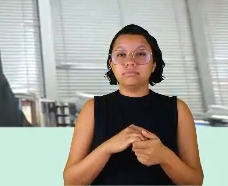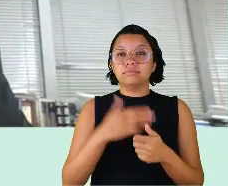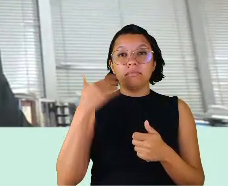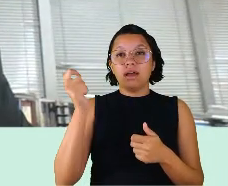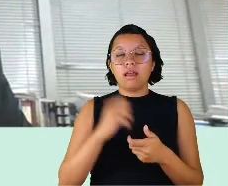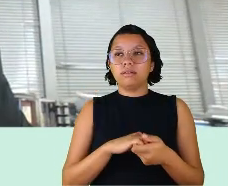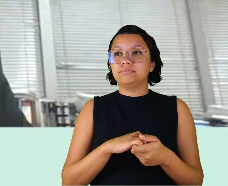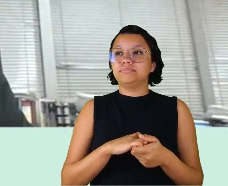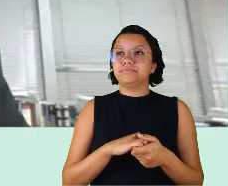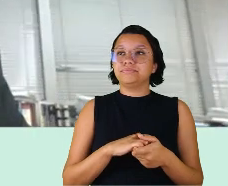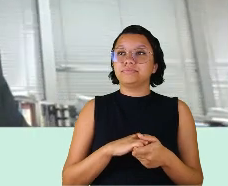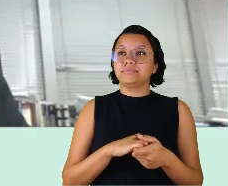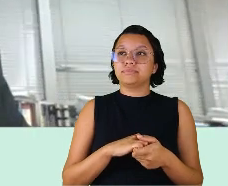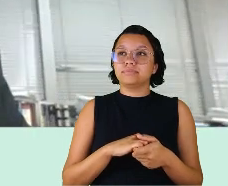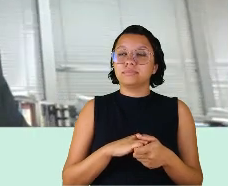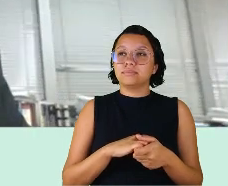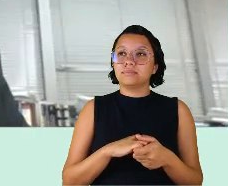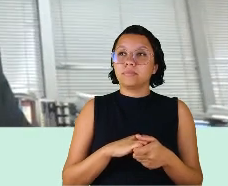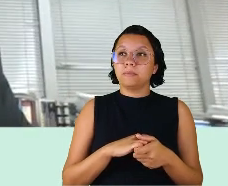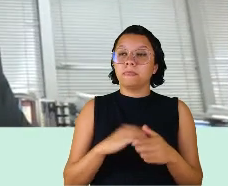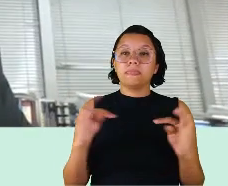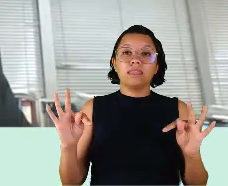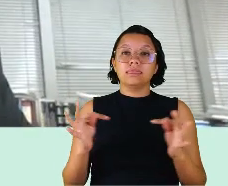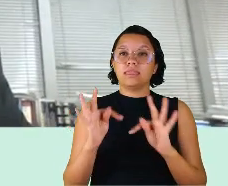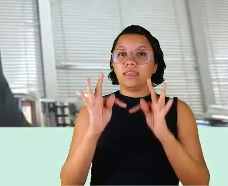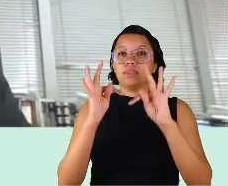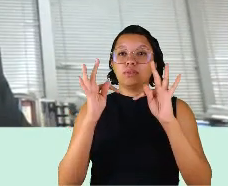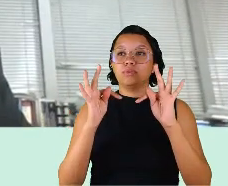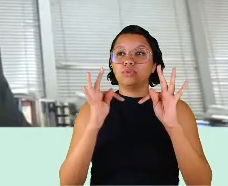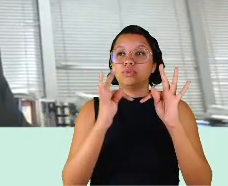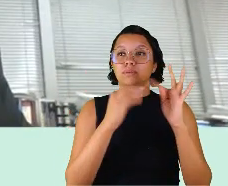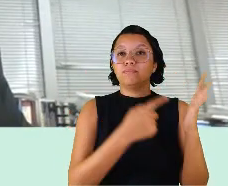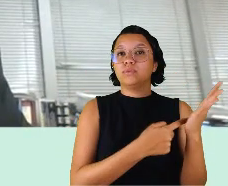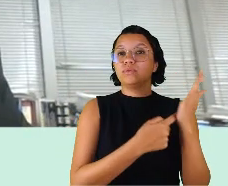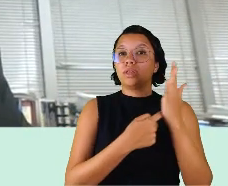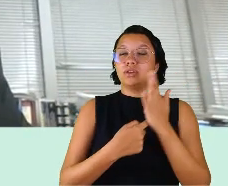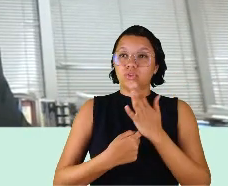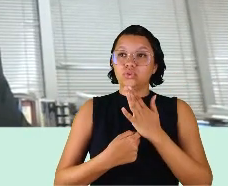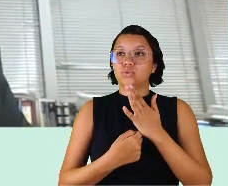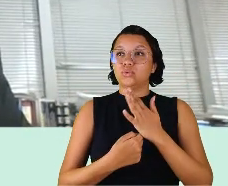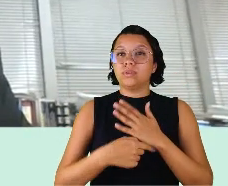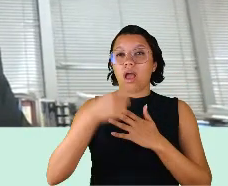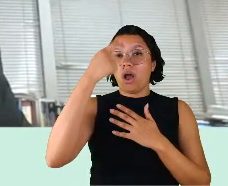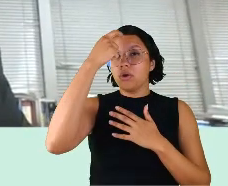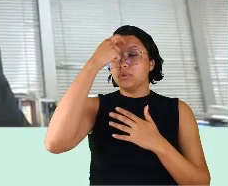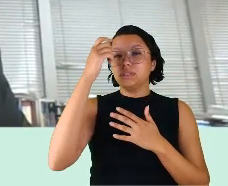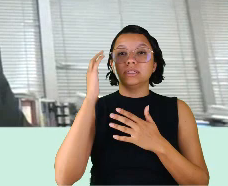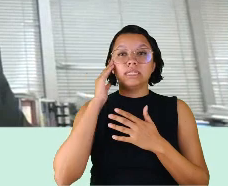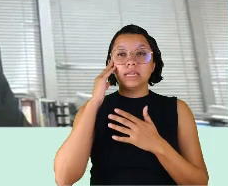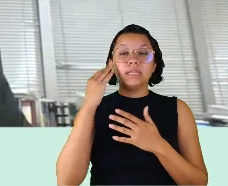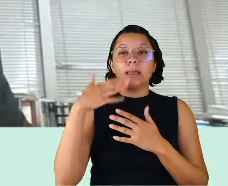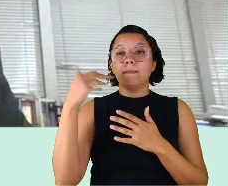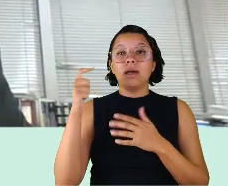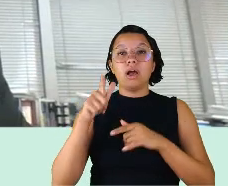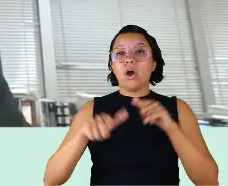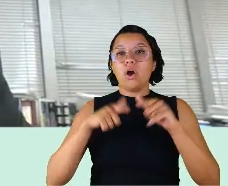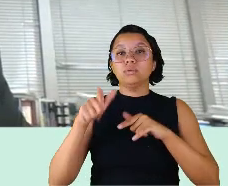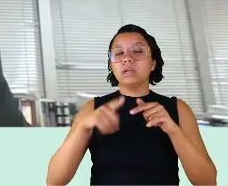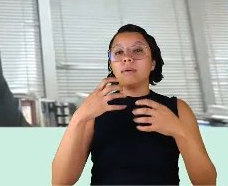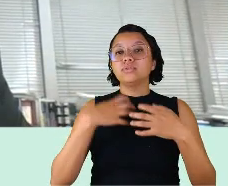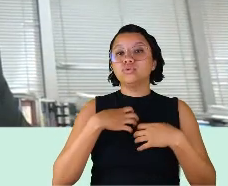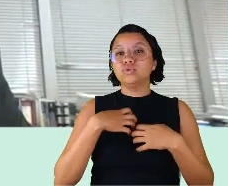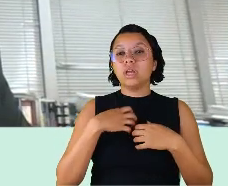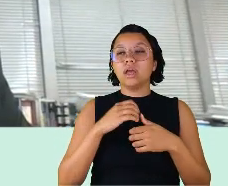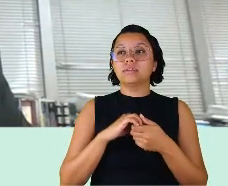melhor. A tecnologia nos proporciona racionalizar o serviço, né, de uma